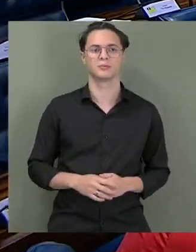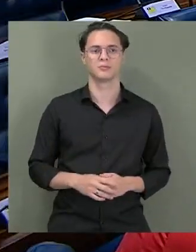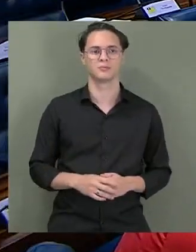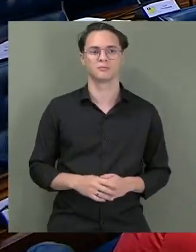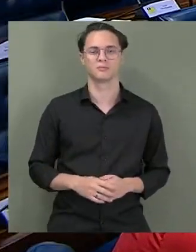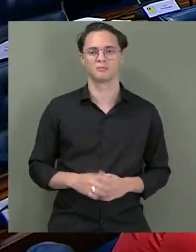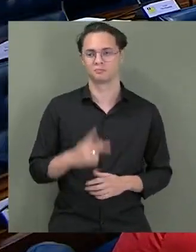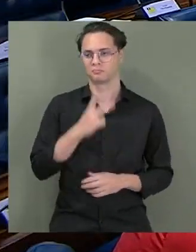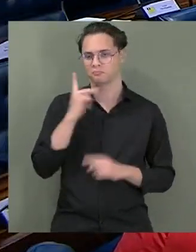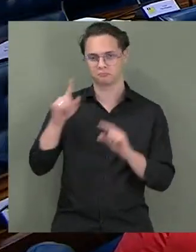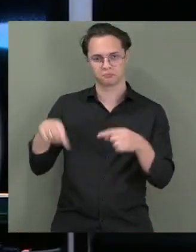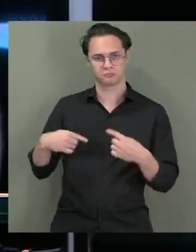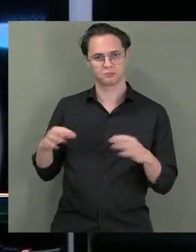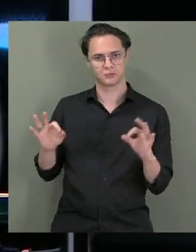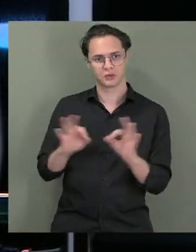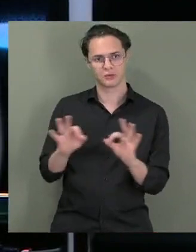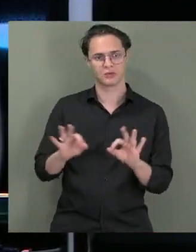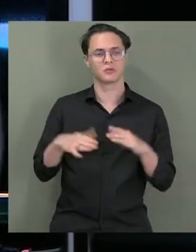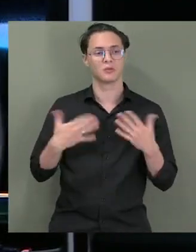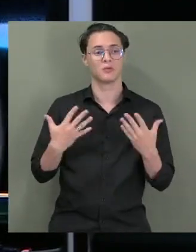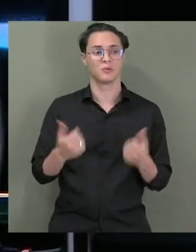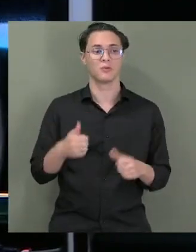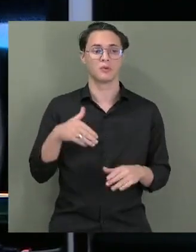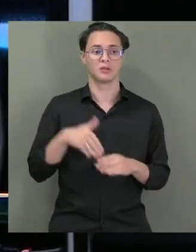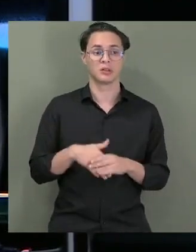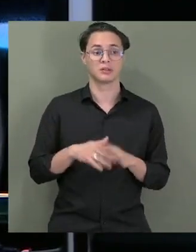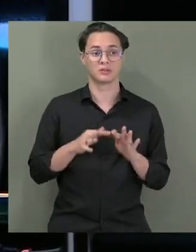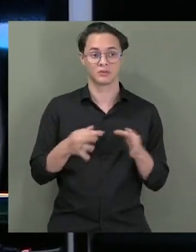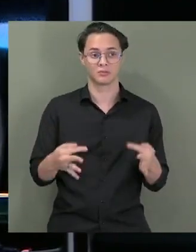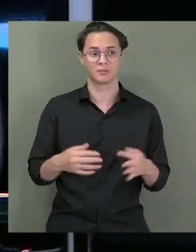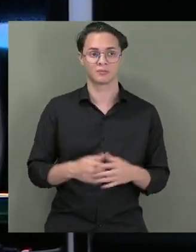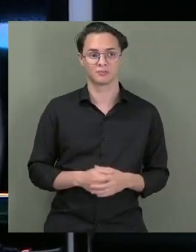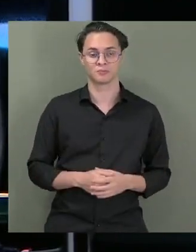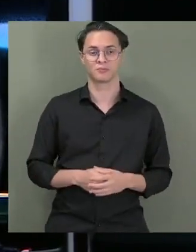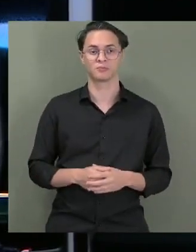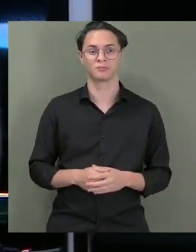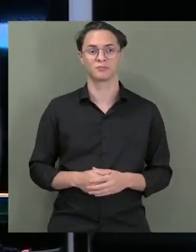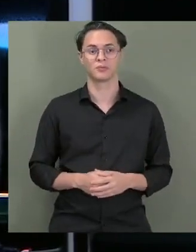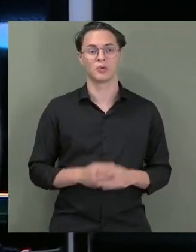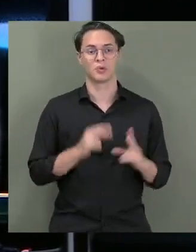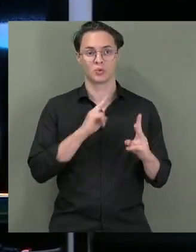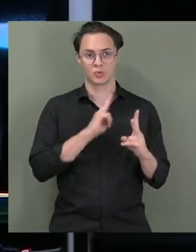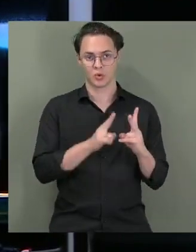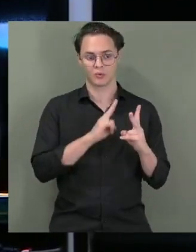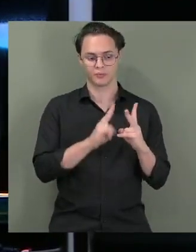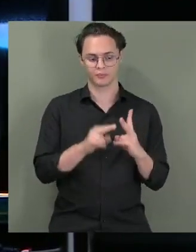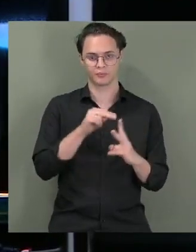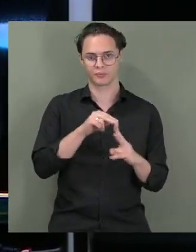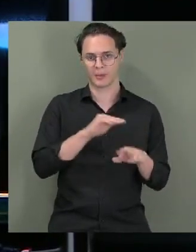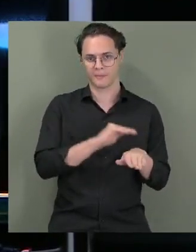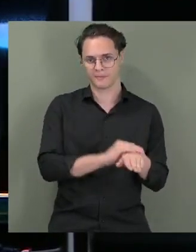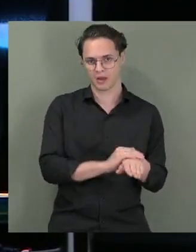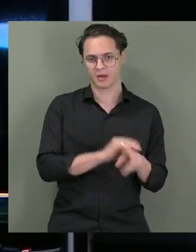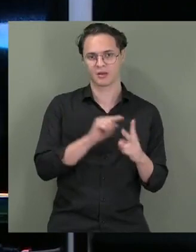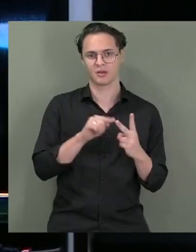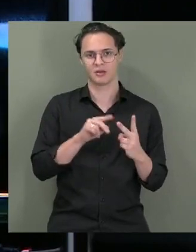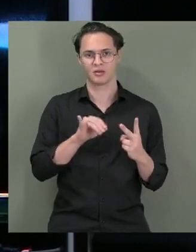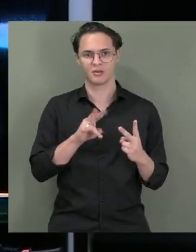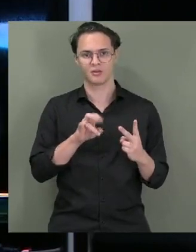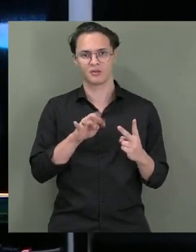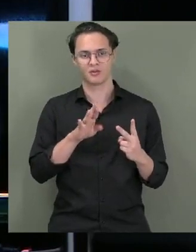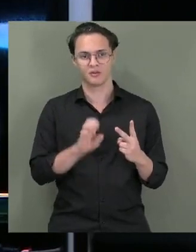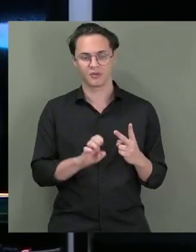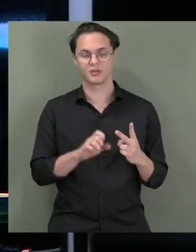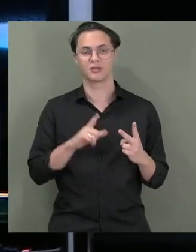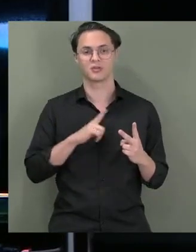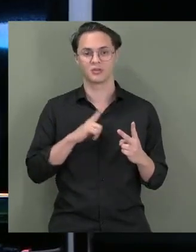Não havendo objeção, assim será feito. Em votação, os nomes das senadoras Mara Gabrilli e Ivete da Silveira para